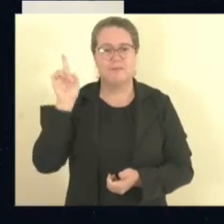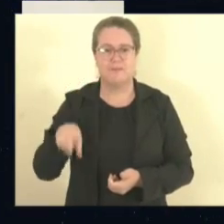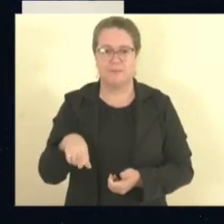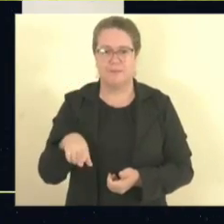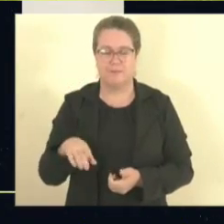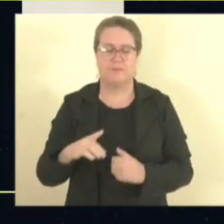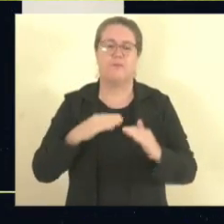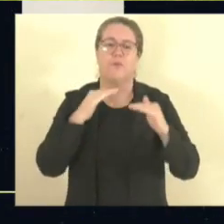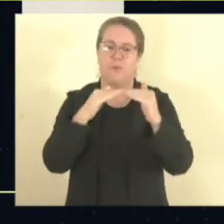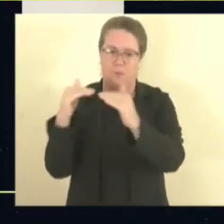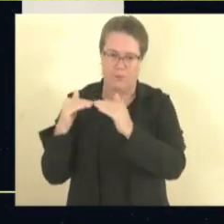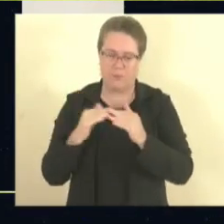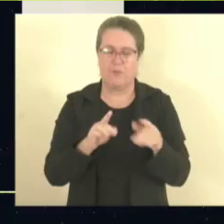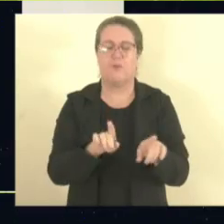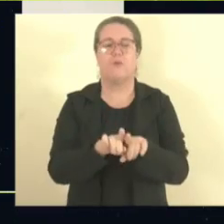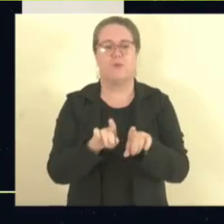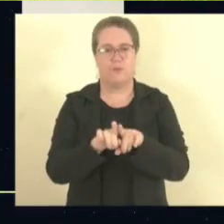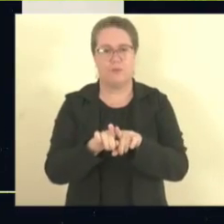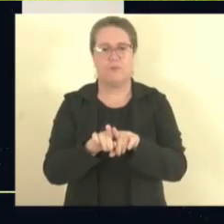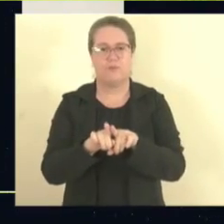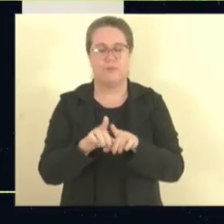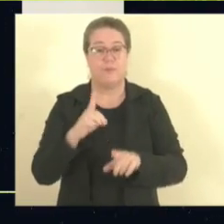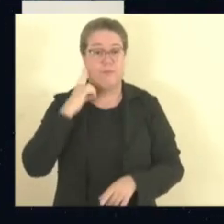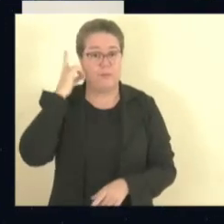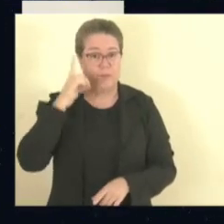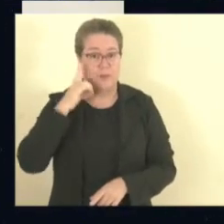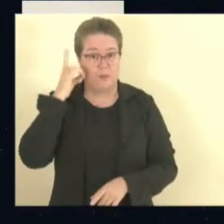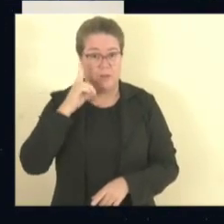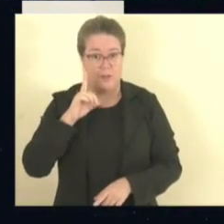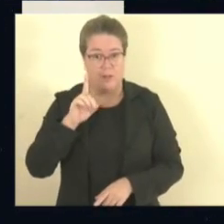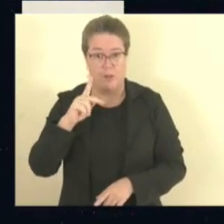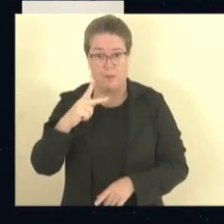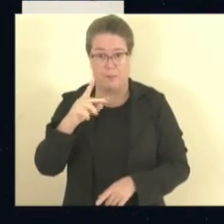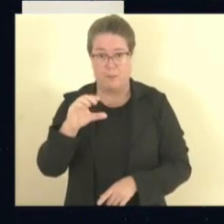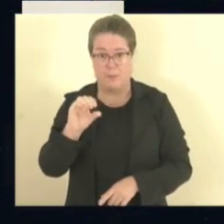O relator, presidente. Obrigado, deputado Capitão. Deputado Lucas Polese.